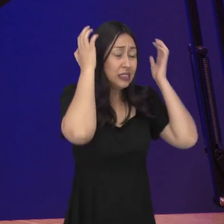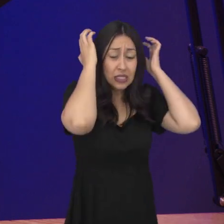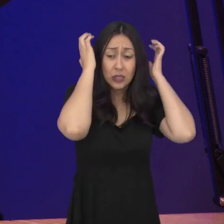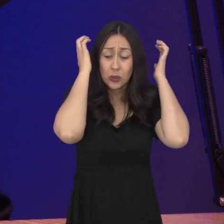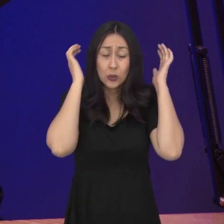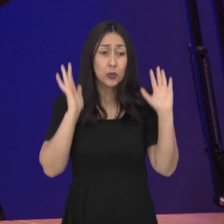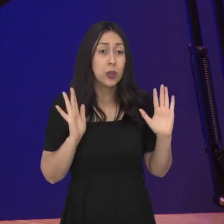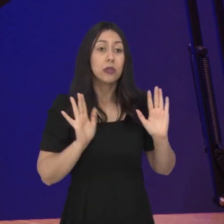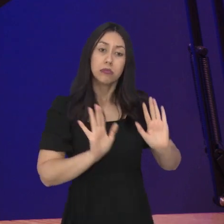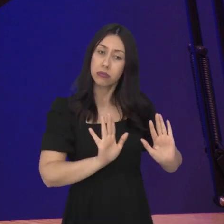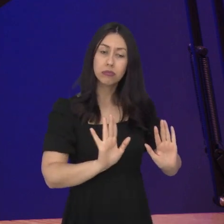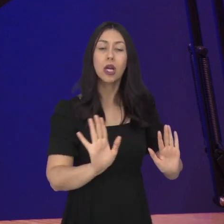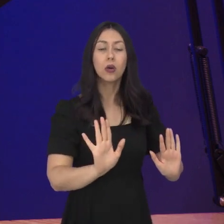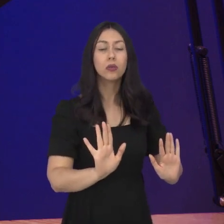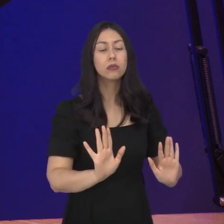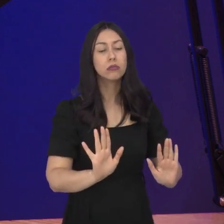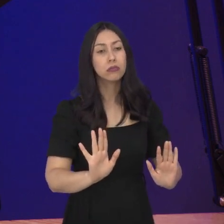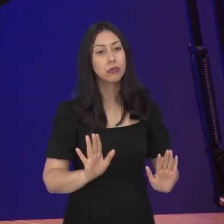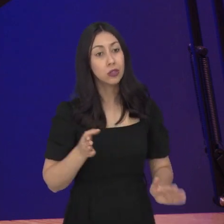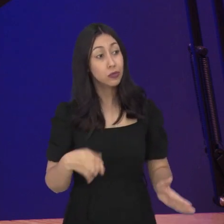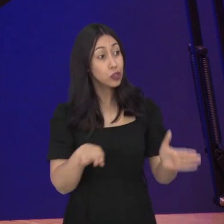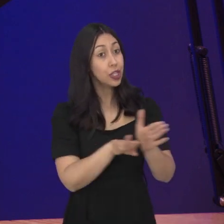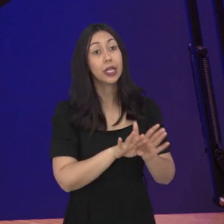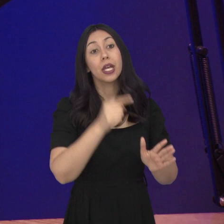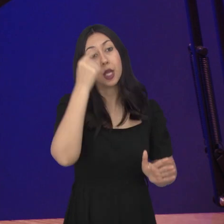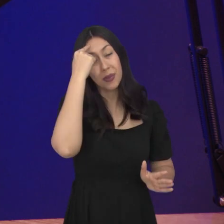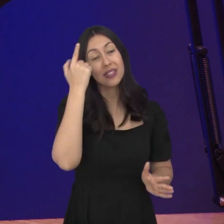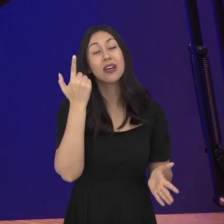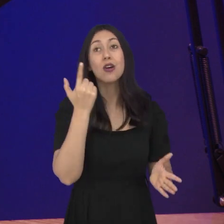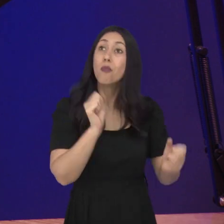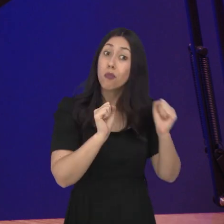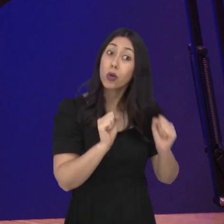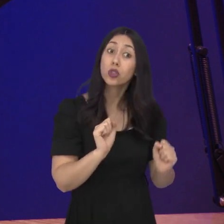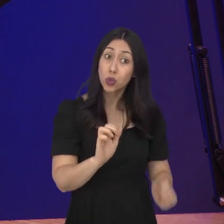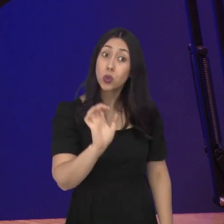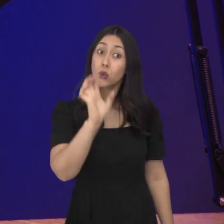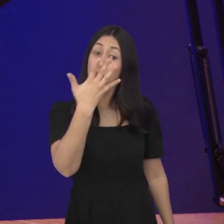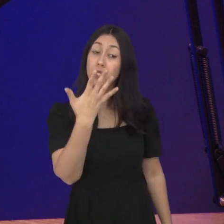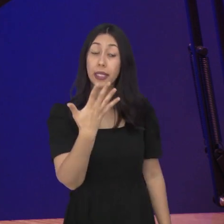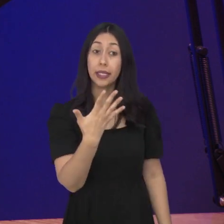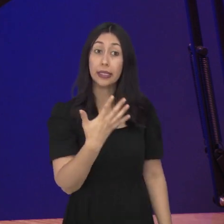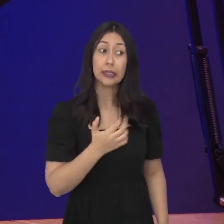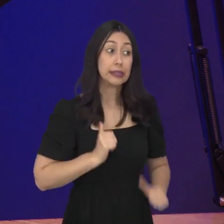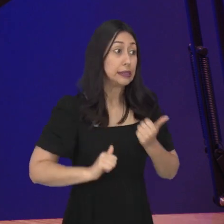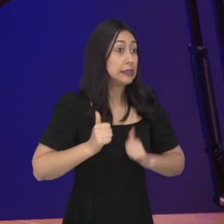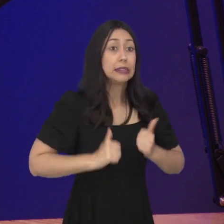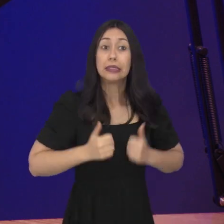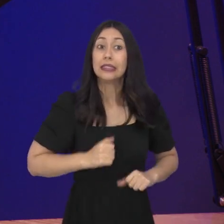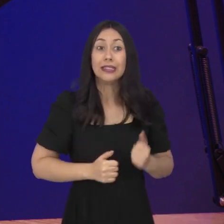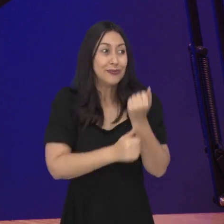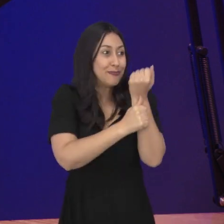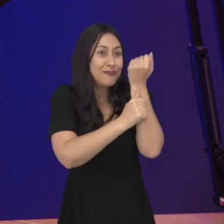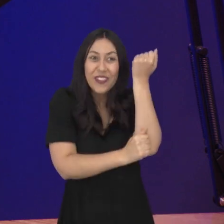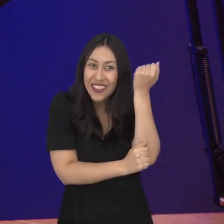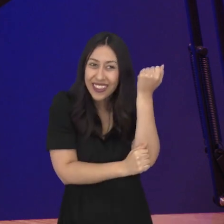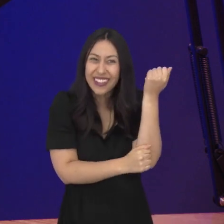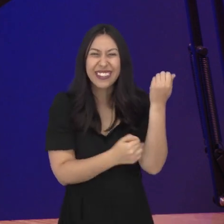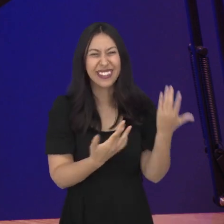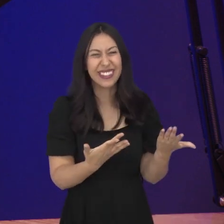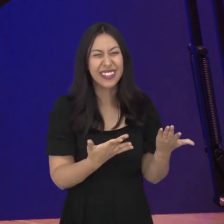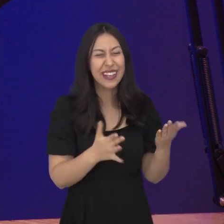meu Deus, tô nervoso, tô não sei o quê. Tipo, vai pra prova já sabendo que pode ser que dê um nervosismo, que pode ser que dê uma